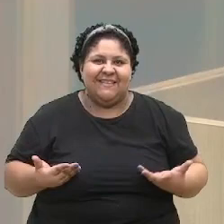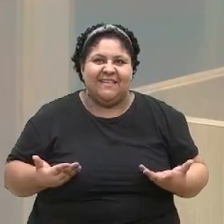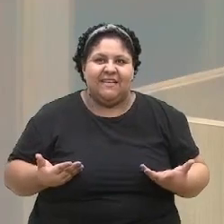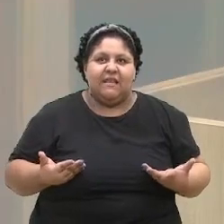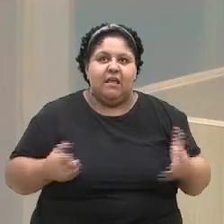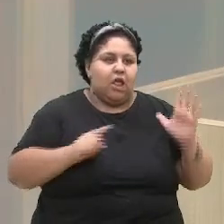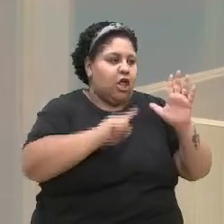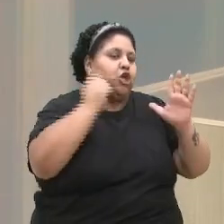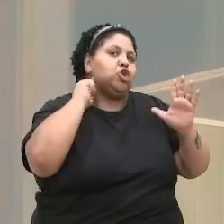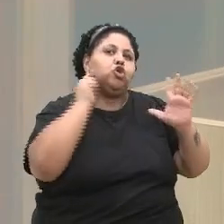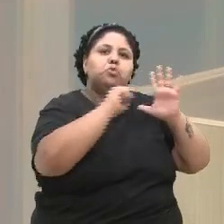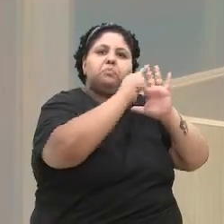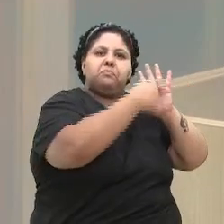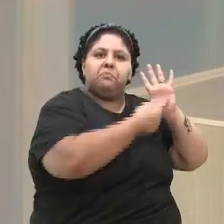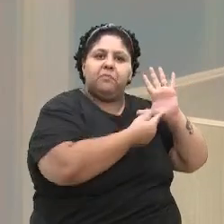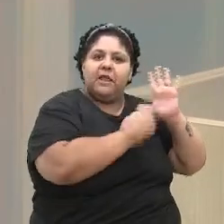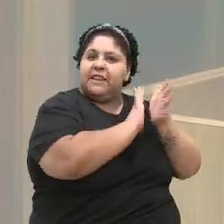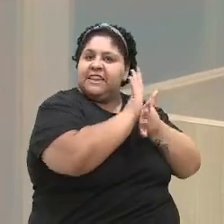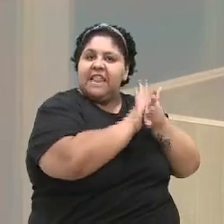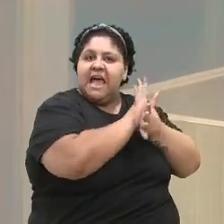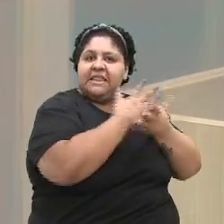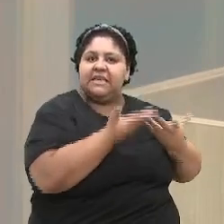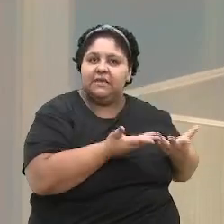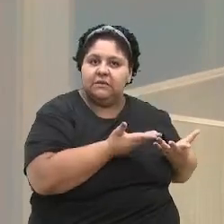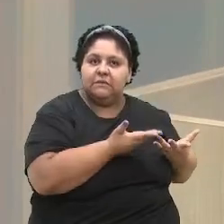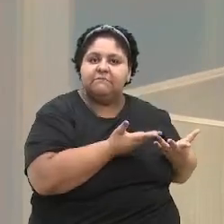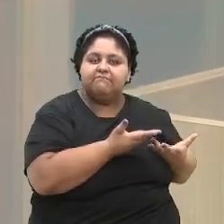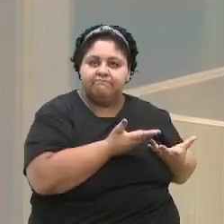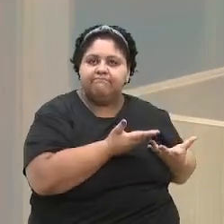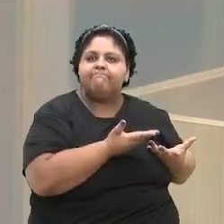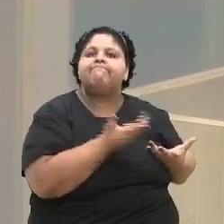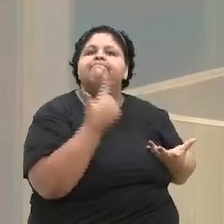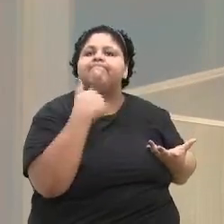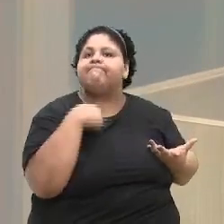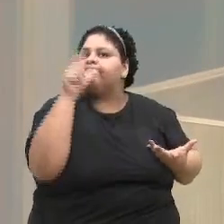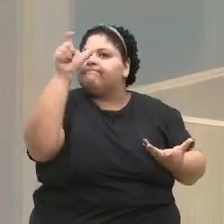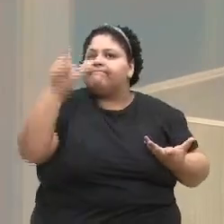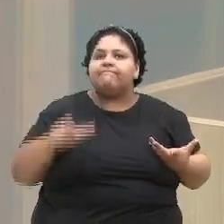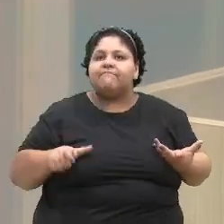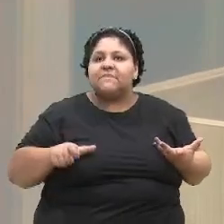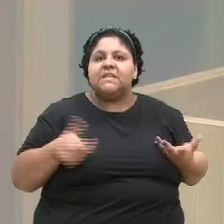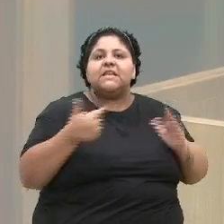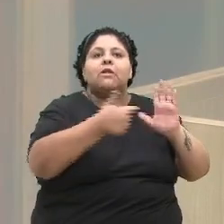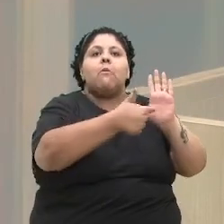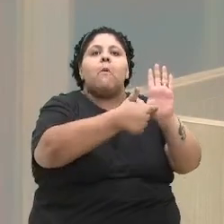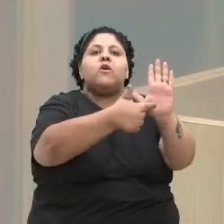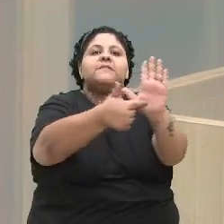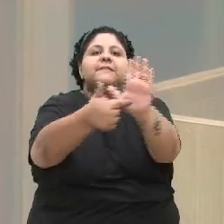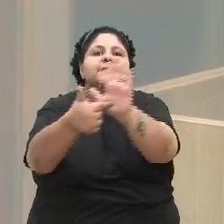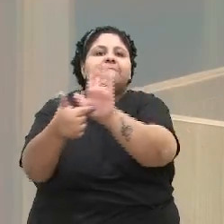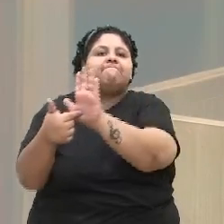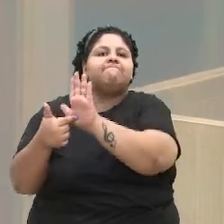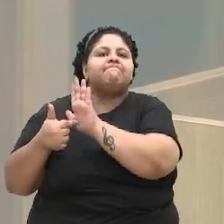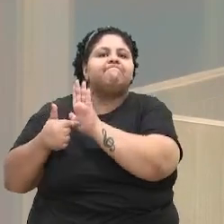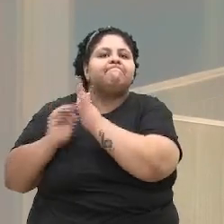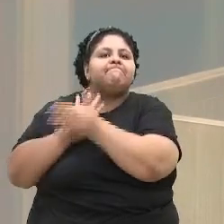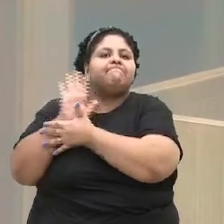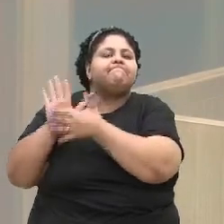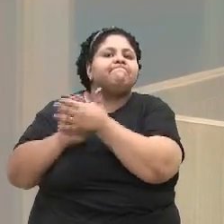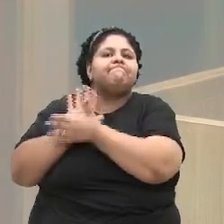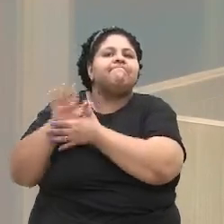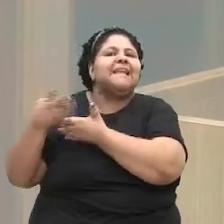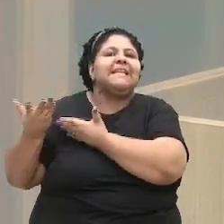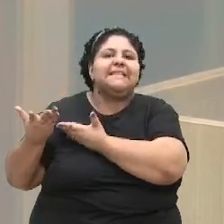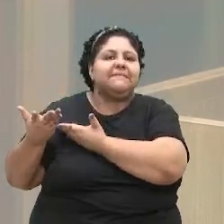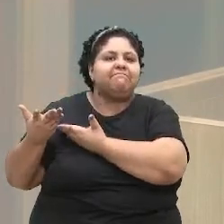mãos e pior ainda meus colega é aquele que nem sequer aparece ele nem sequer